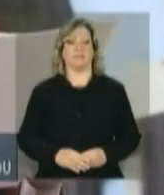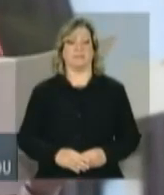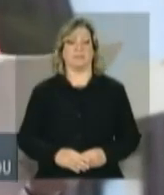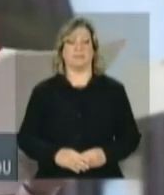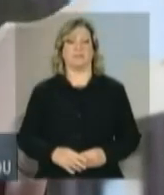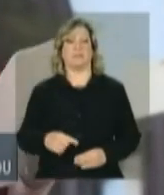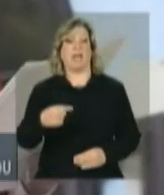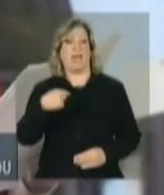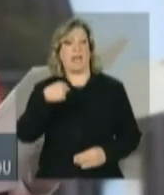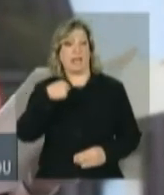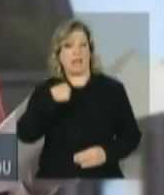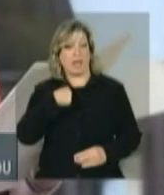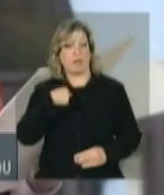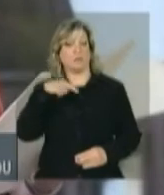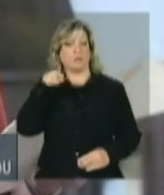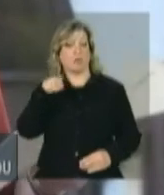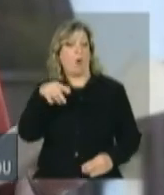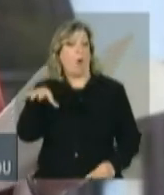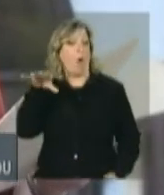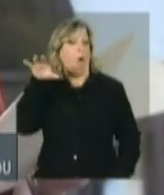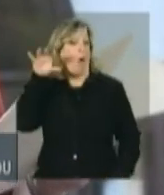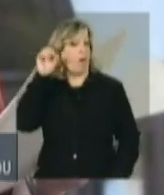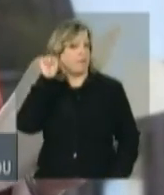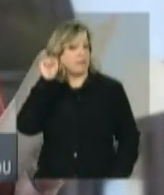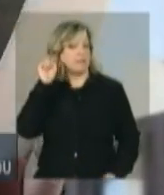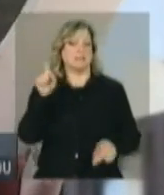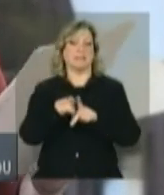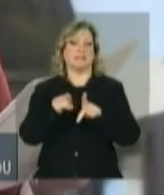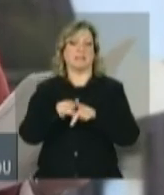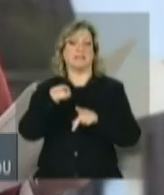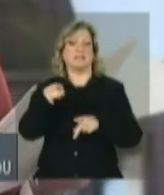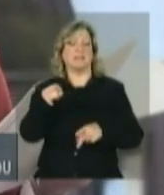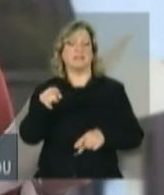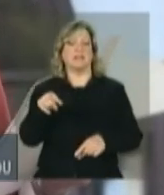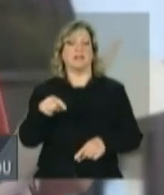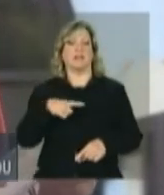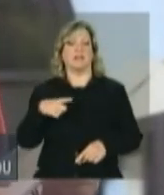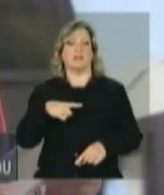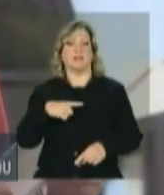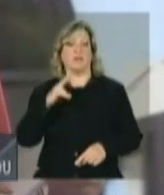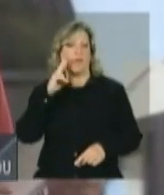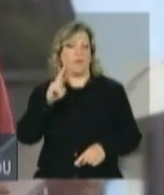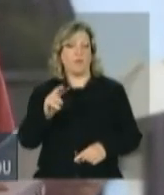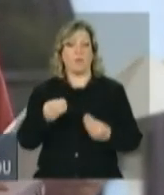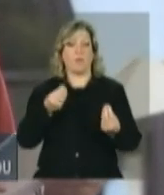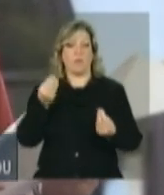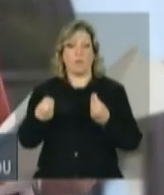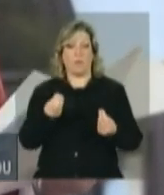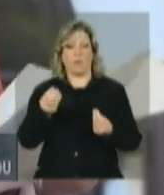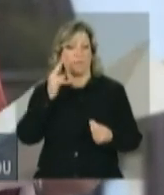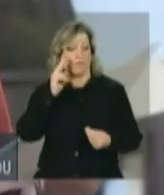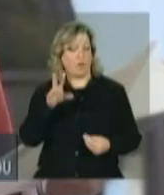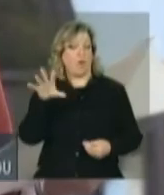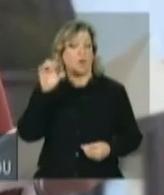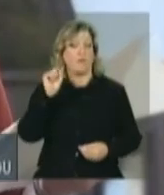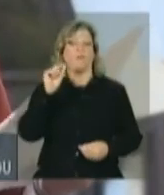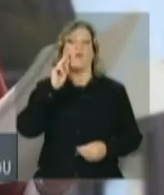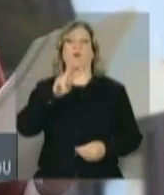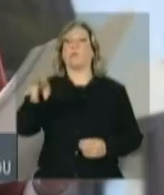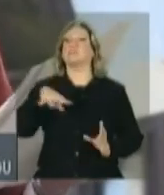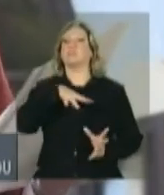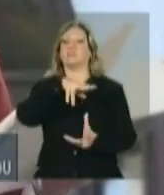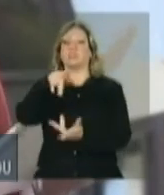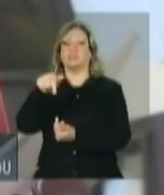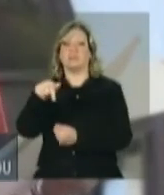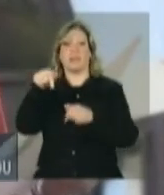eu te ouvia e escutava, observando o mundo acima, este estrangeiro céu